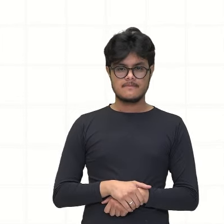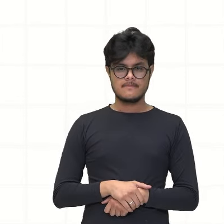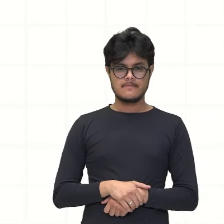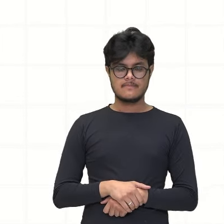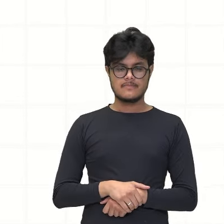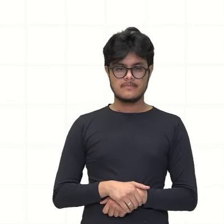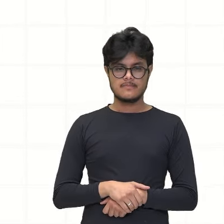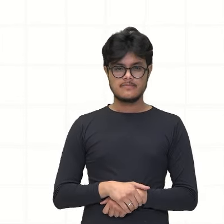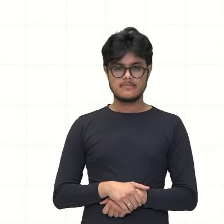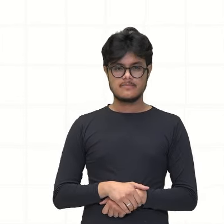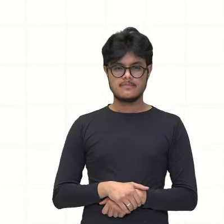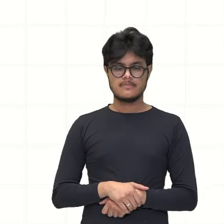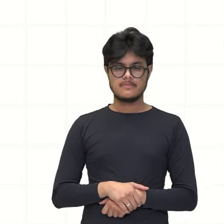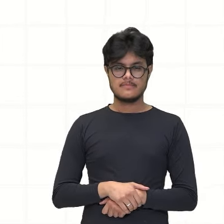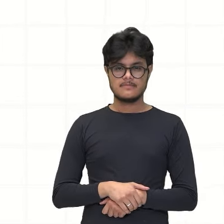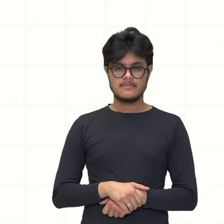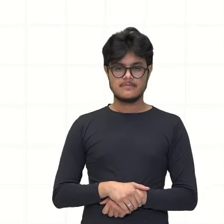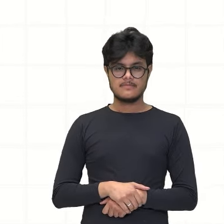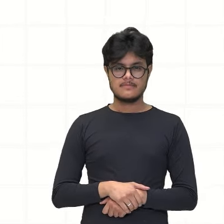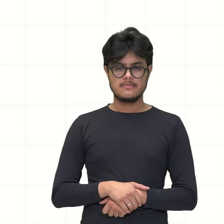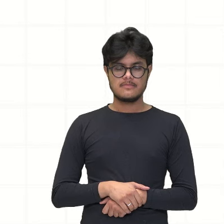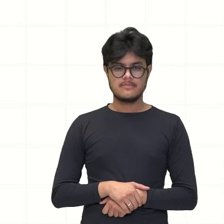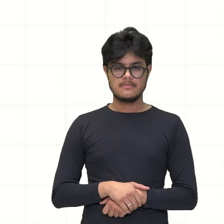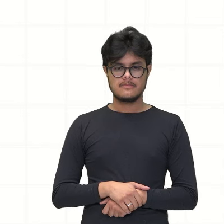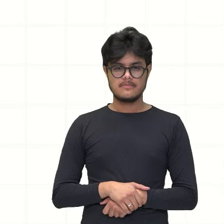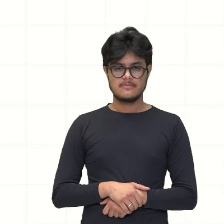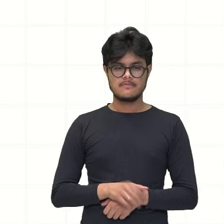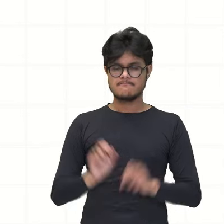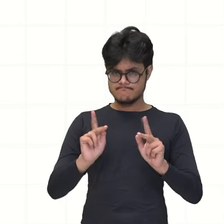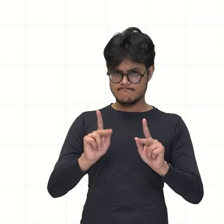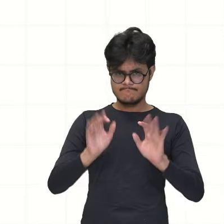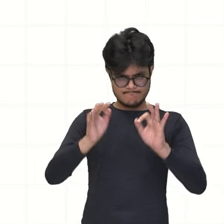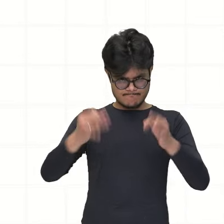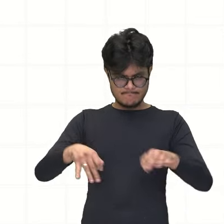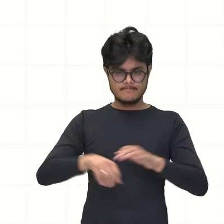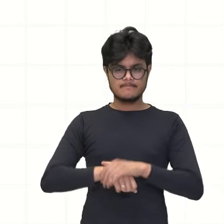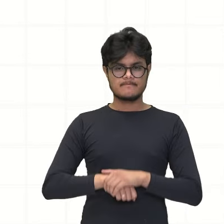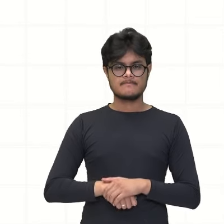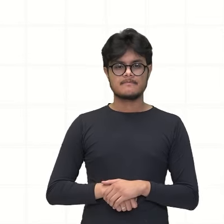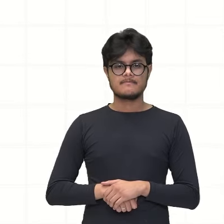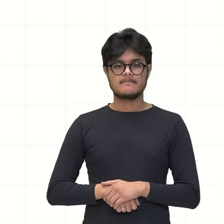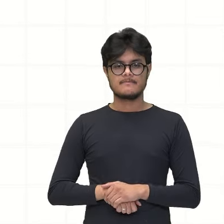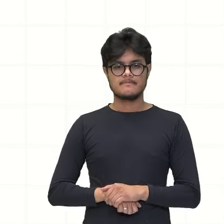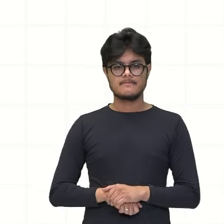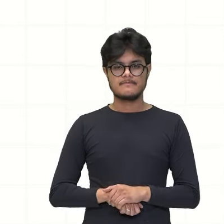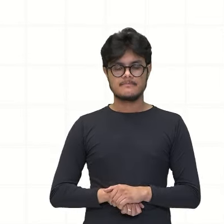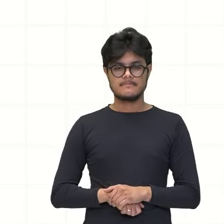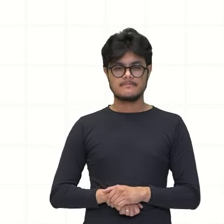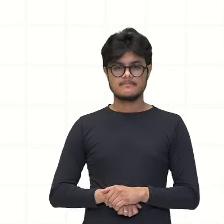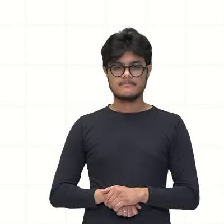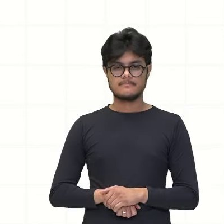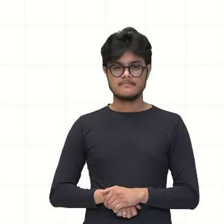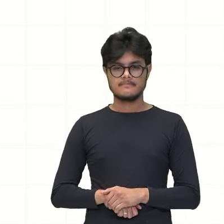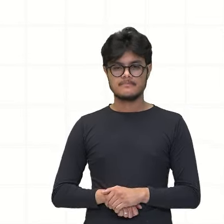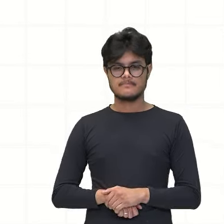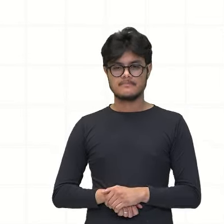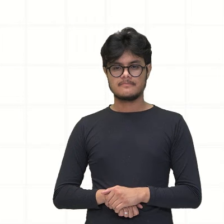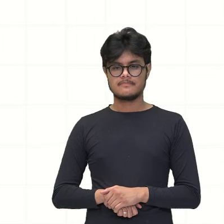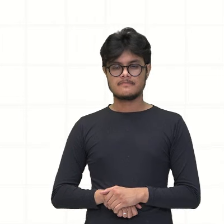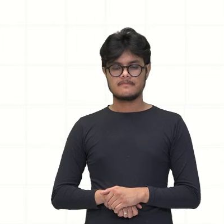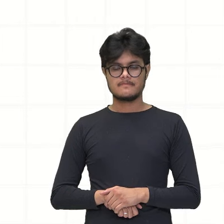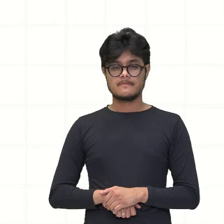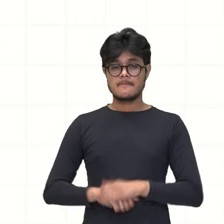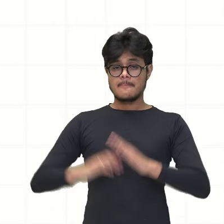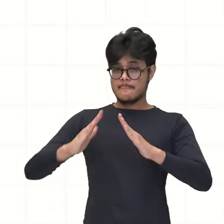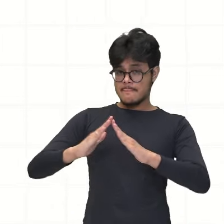340. Beleza? Então, esse aqui seria o valor a ser pago na primeira livraria, na livraria A.